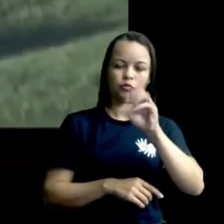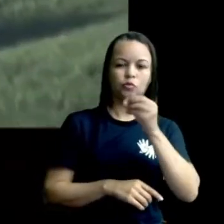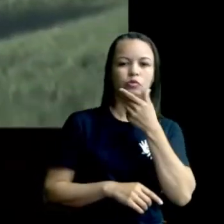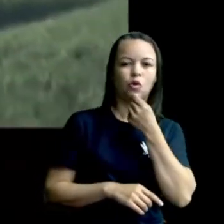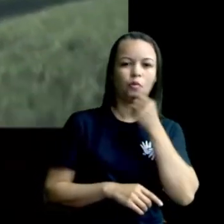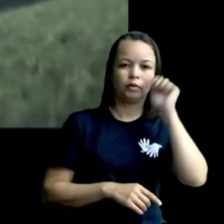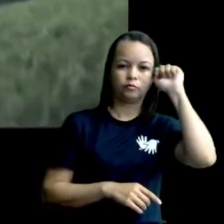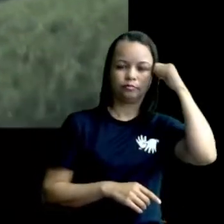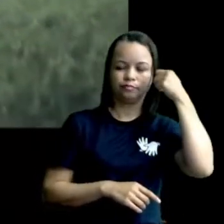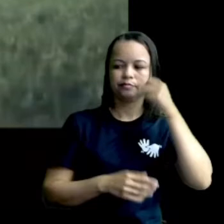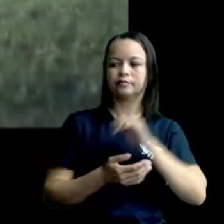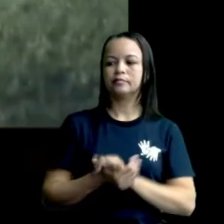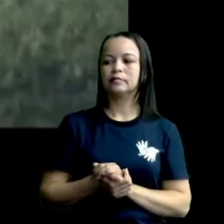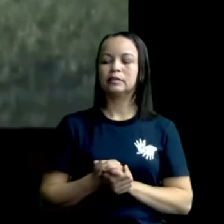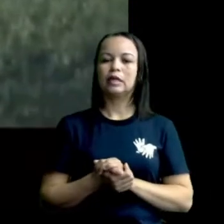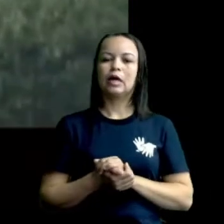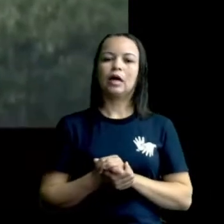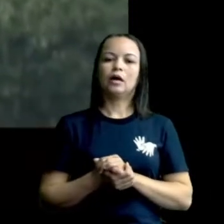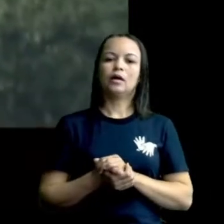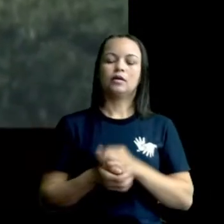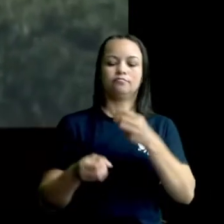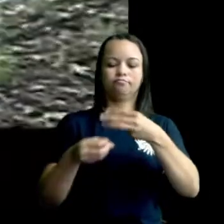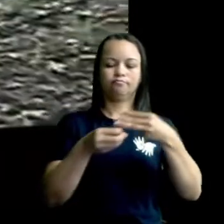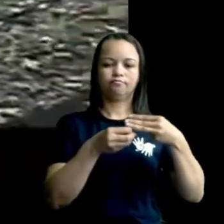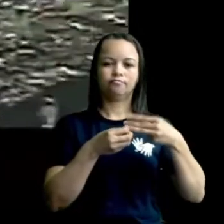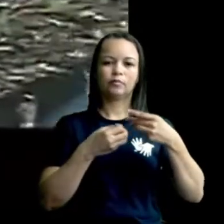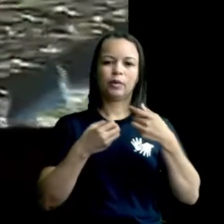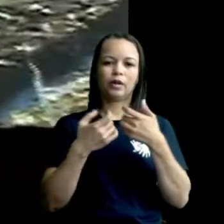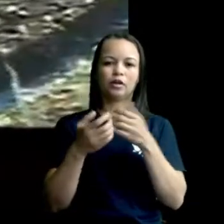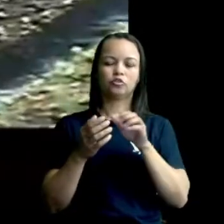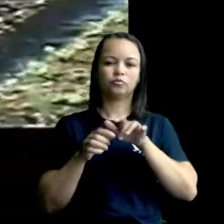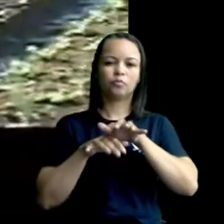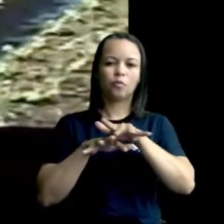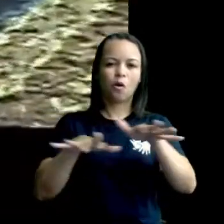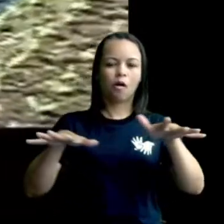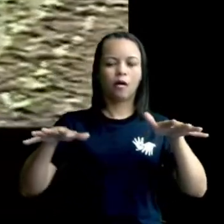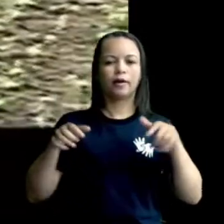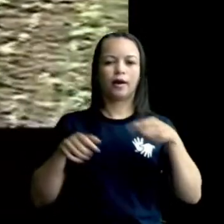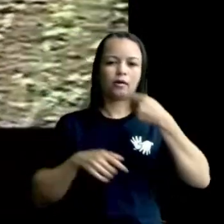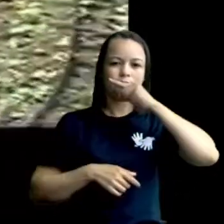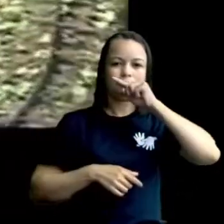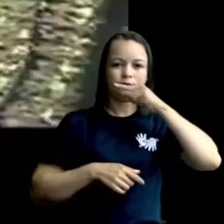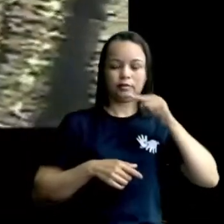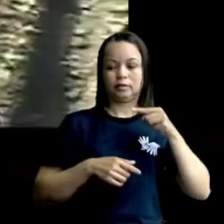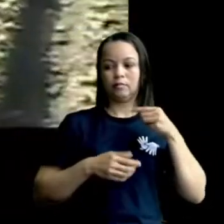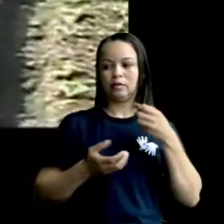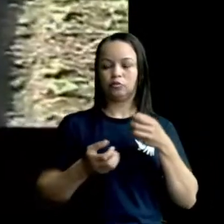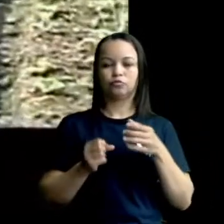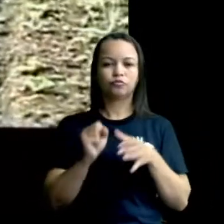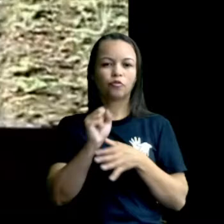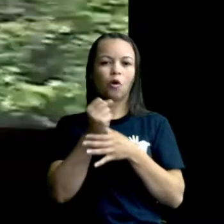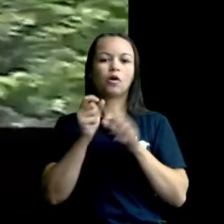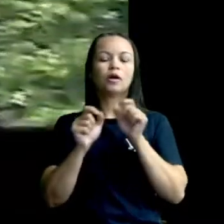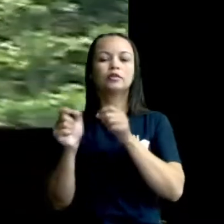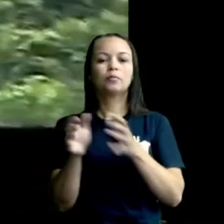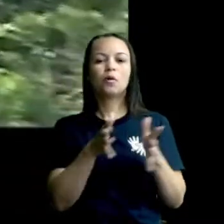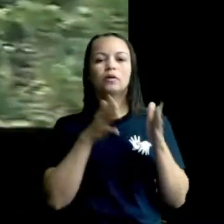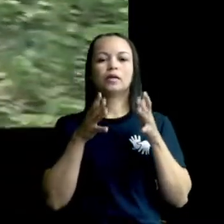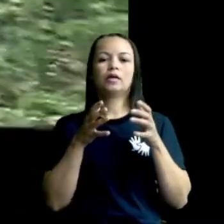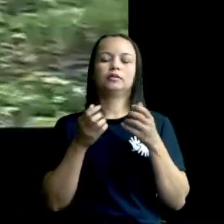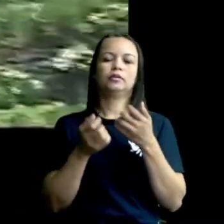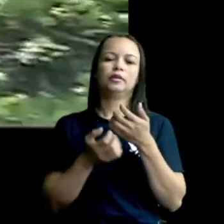O município ainda explora a cultura canavieira, mas o forte da região é a produção de hortaliças,